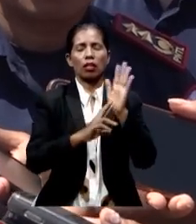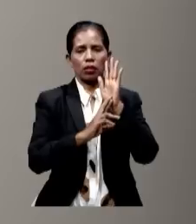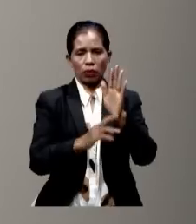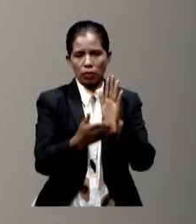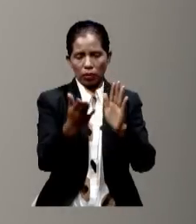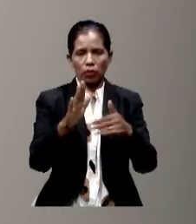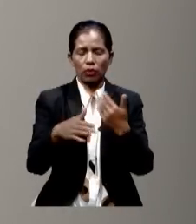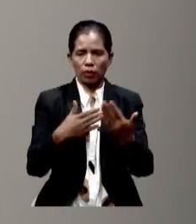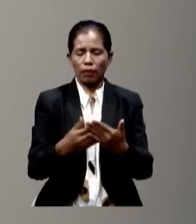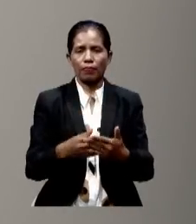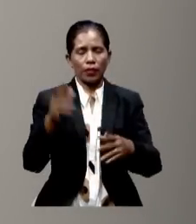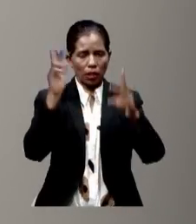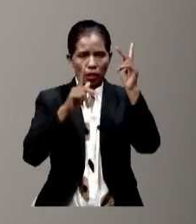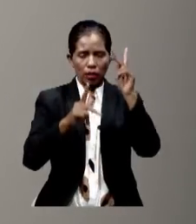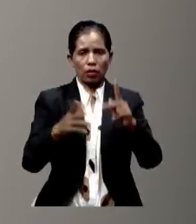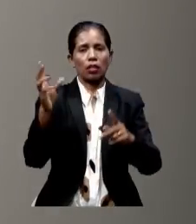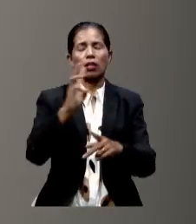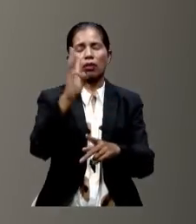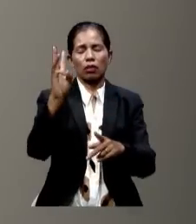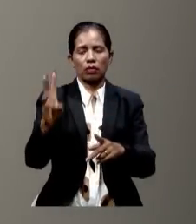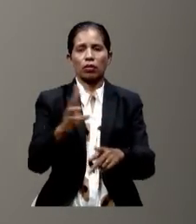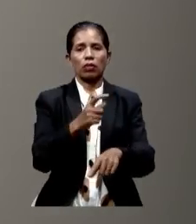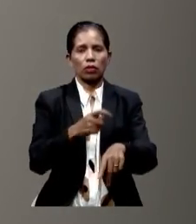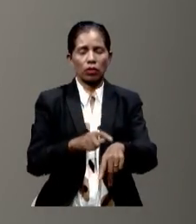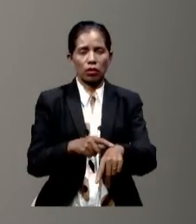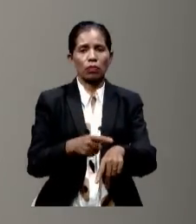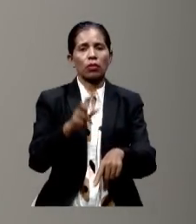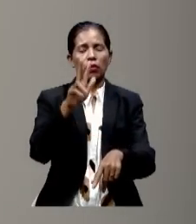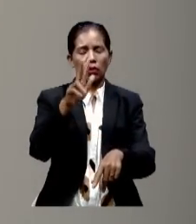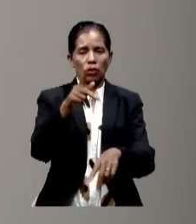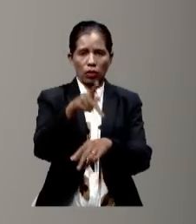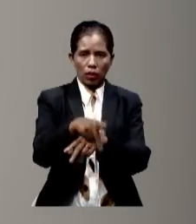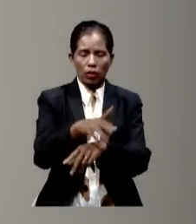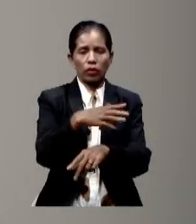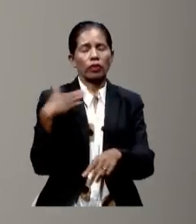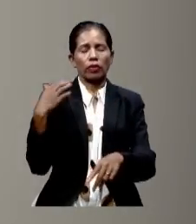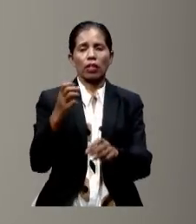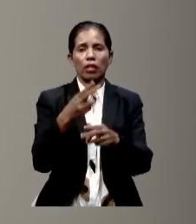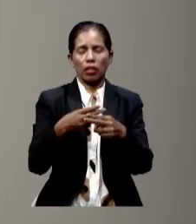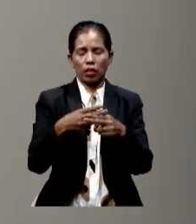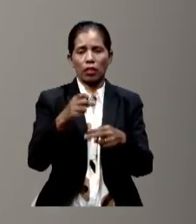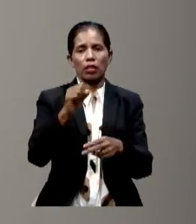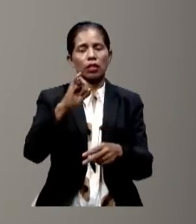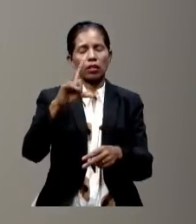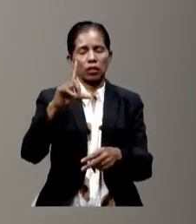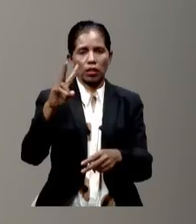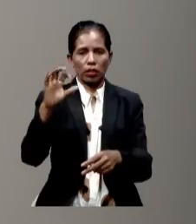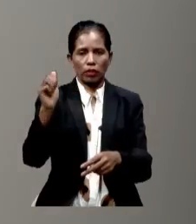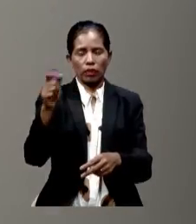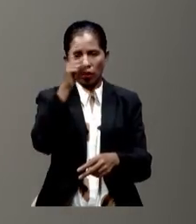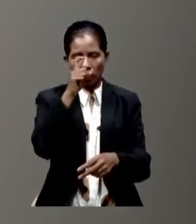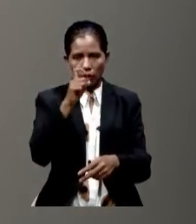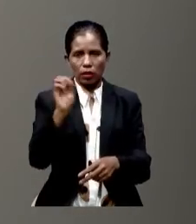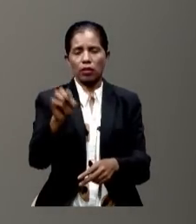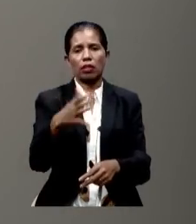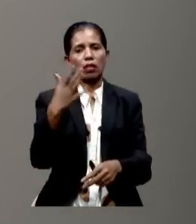botar. Caso não aconteça, recorta, né? Mais ou menos, Tucuruacalan, Jovenida Honaran Silvio da Costa Araújo, Roidade Sanulo Recin